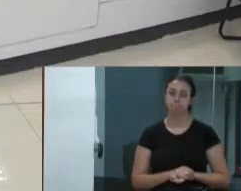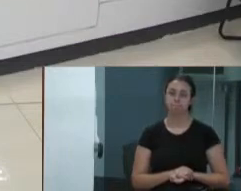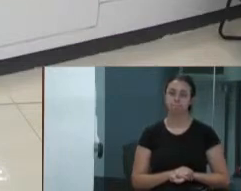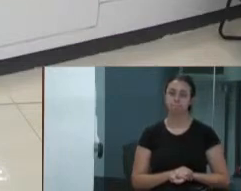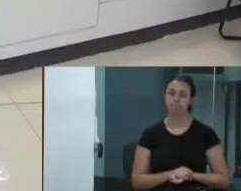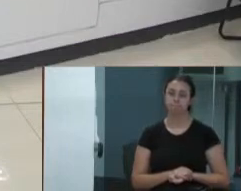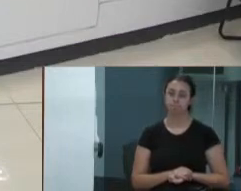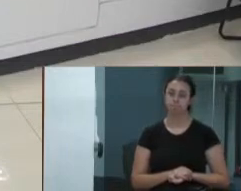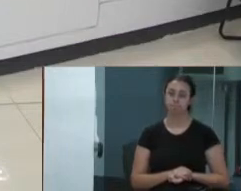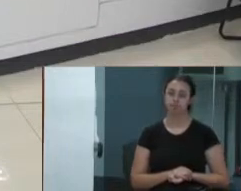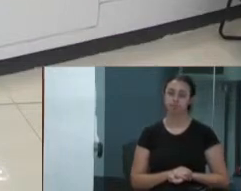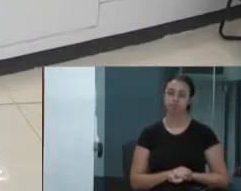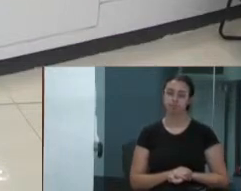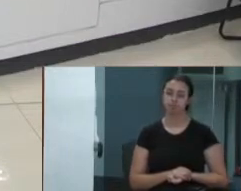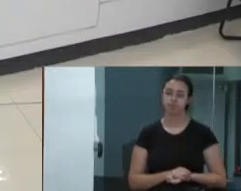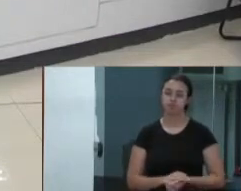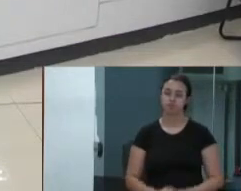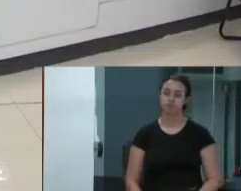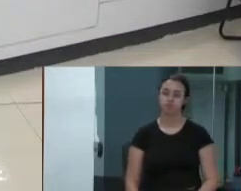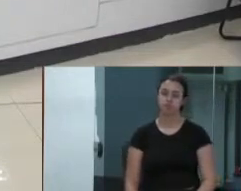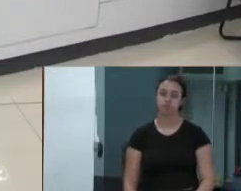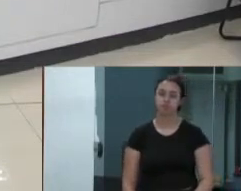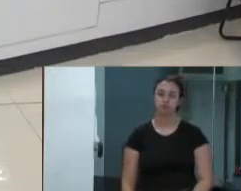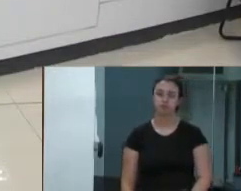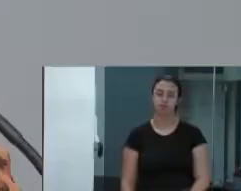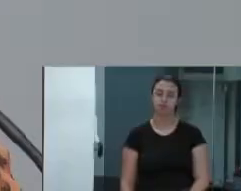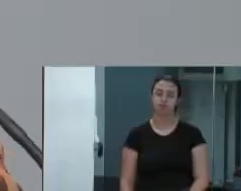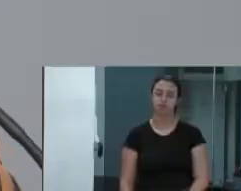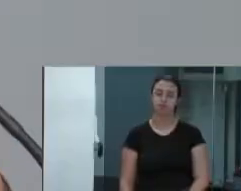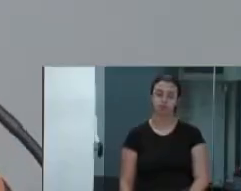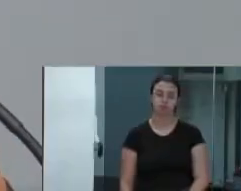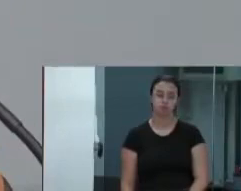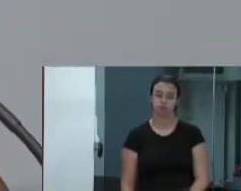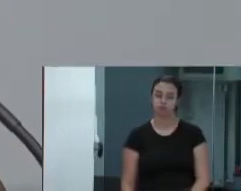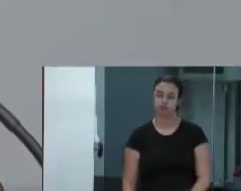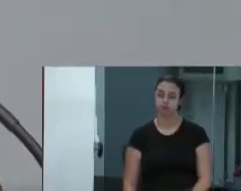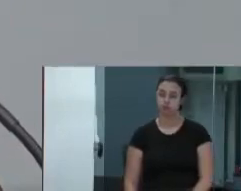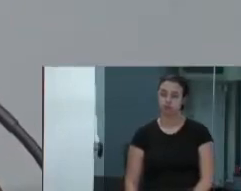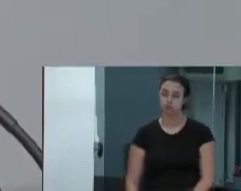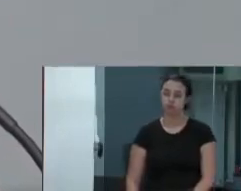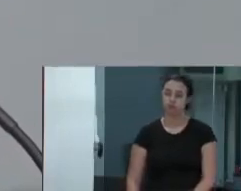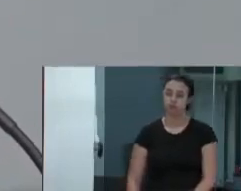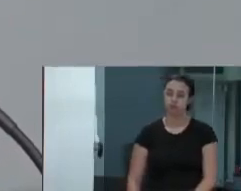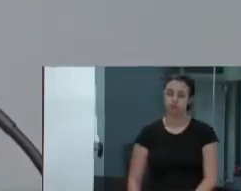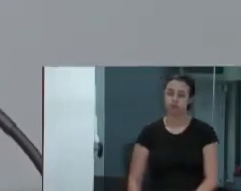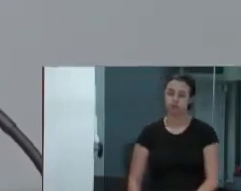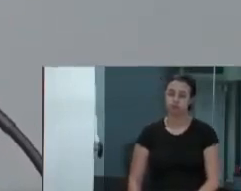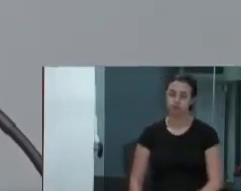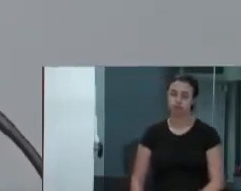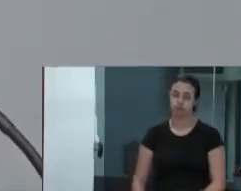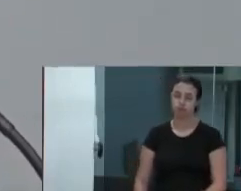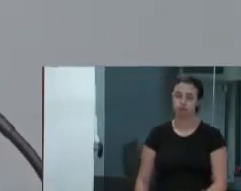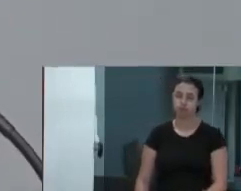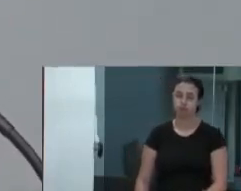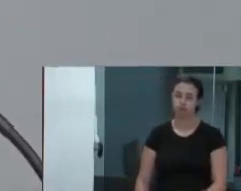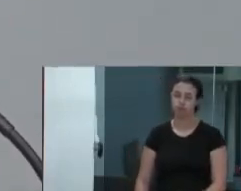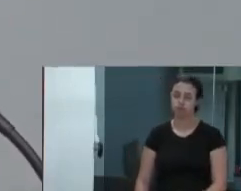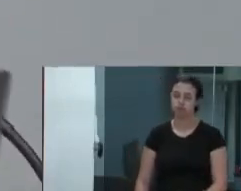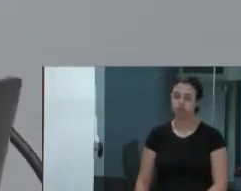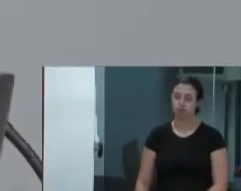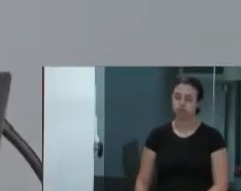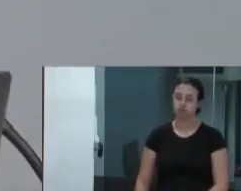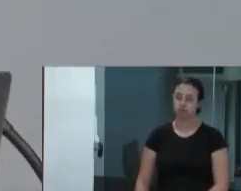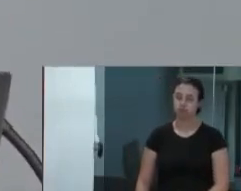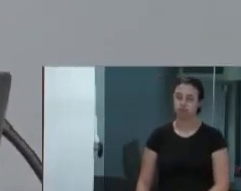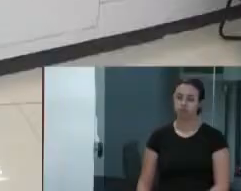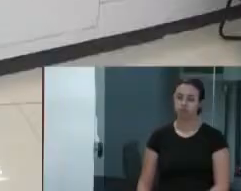Tentei ser breve, né, em função do tamanho. Vocês querem falar alguma coisa? Eles vão